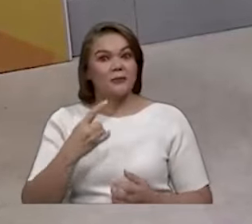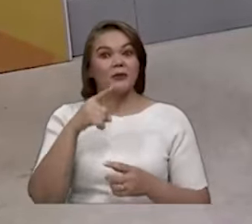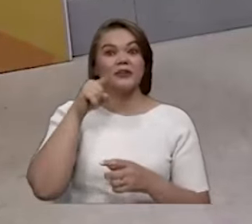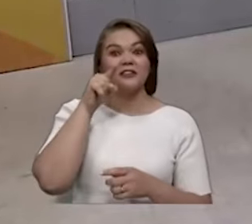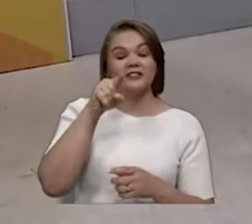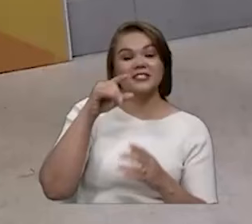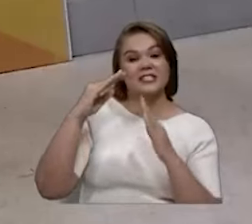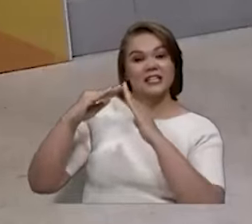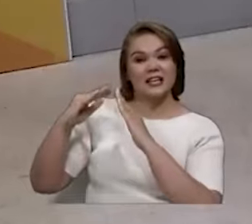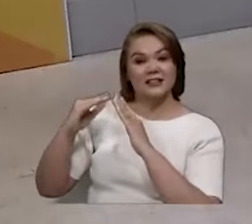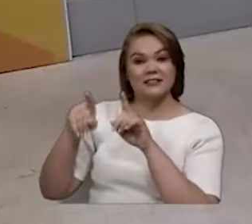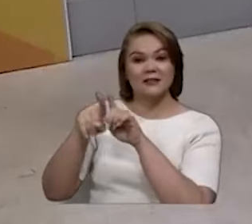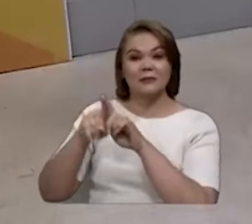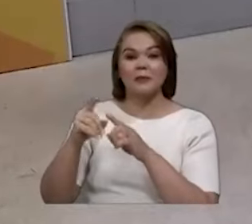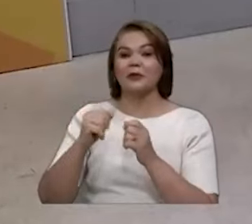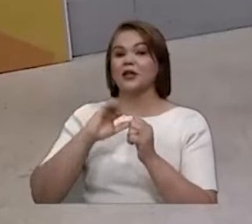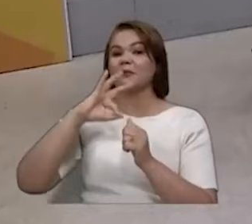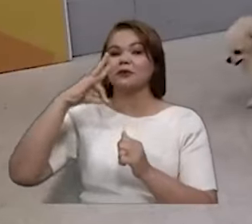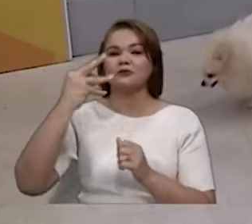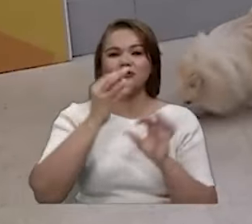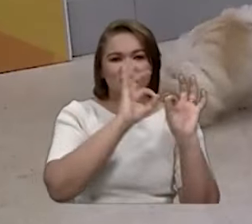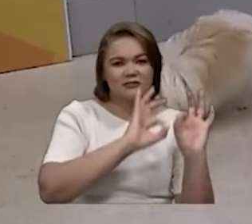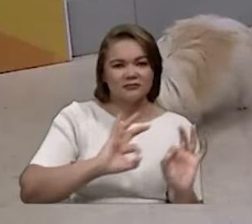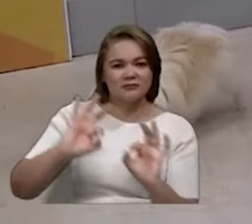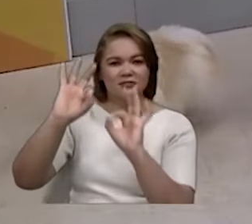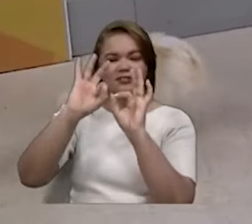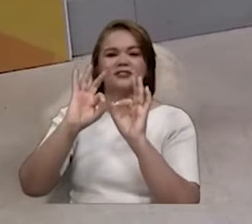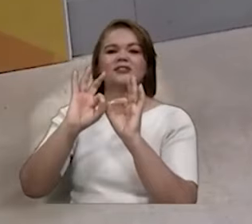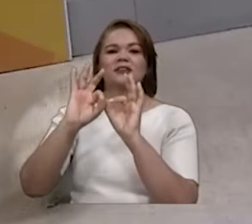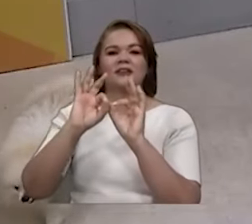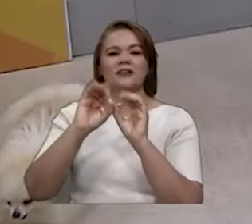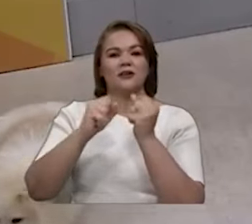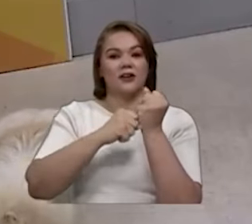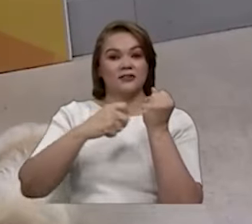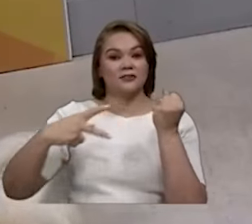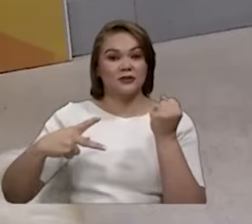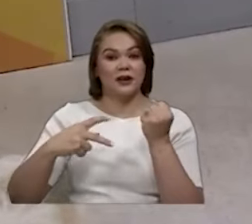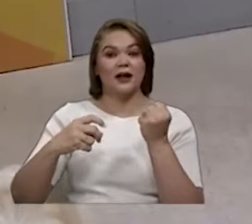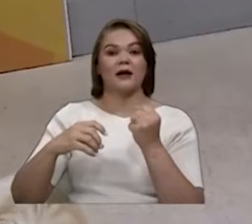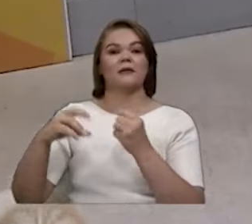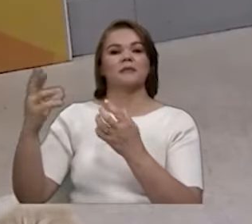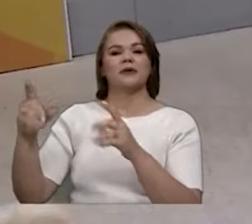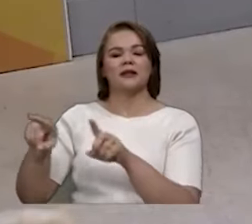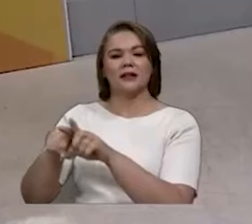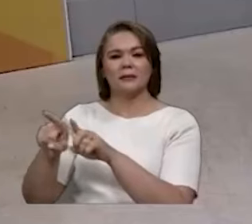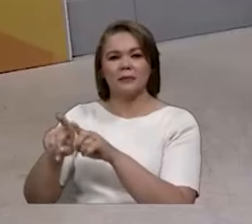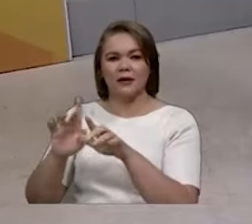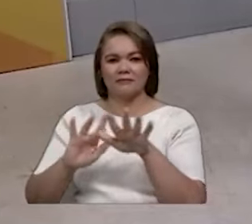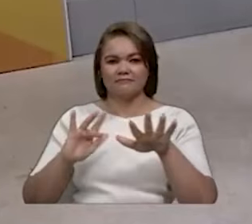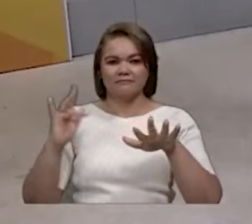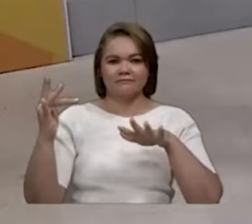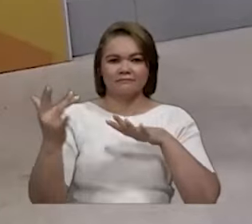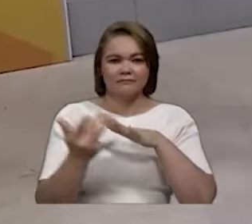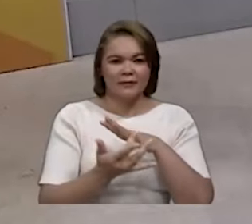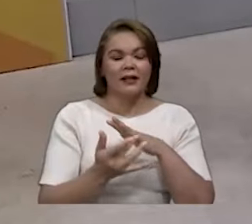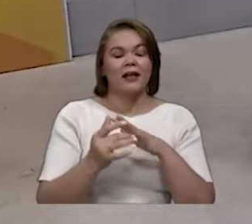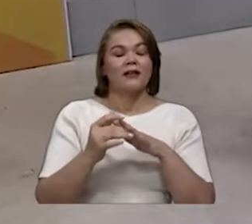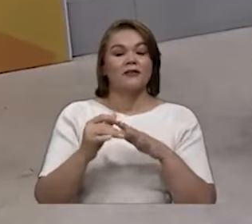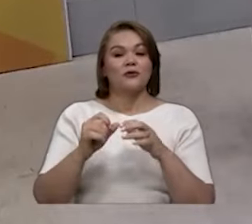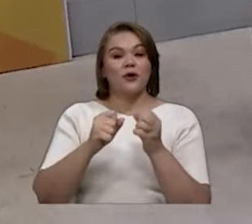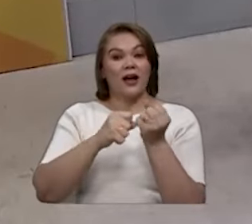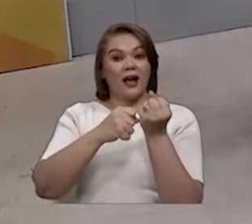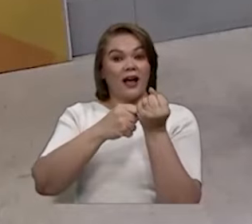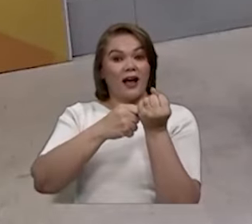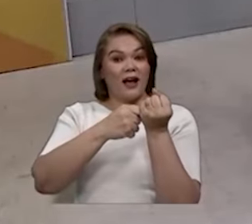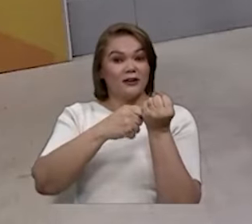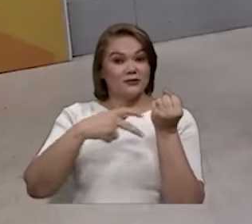vivo aqui na TV Atalaia, Caju Cap no ar, não só na TV, mas também pelas redes sociais, no @ Caju Cap Oficial. Um ótimo